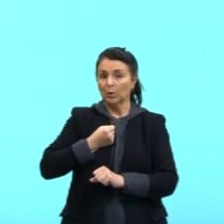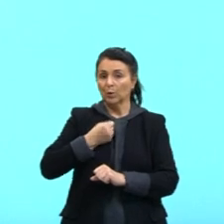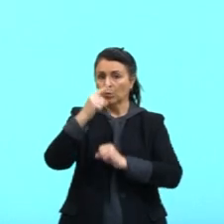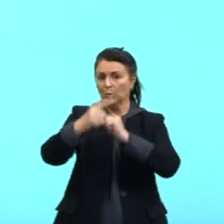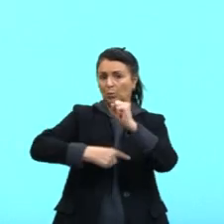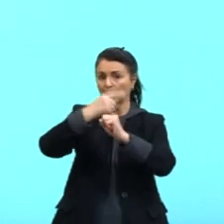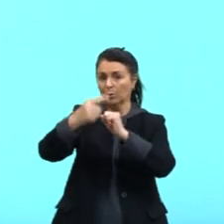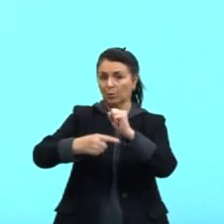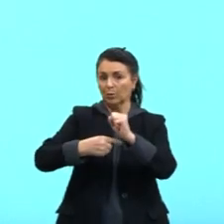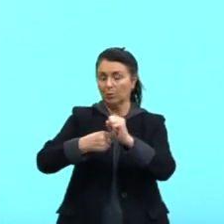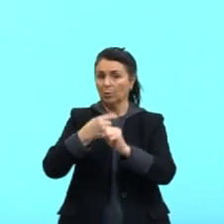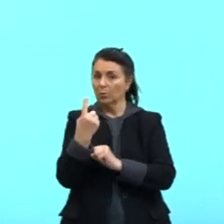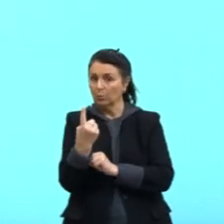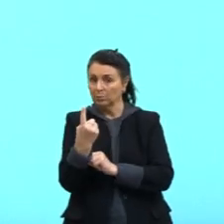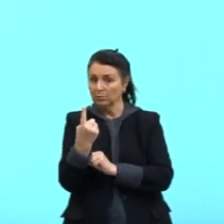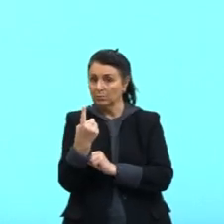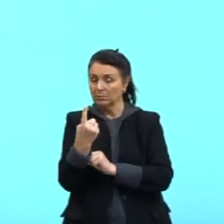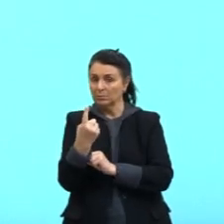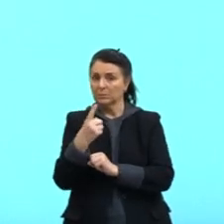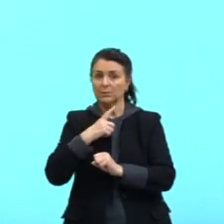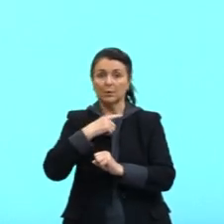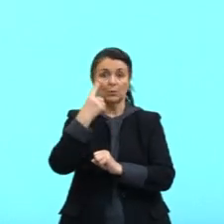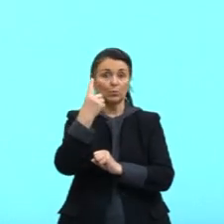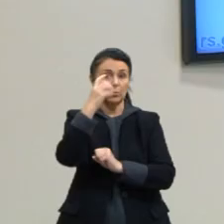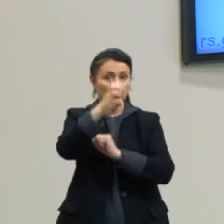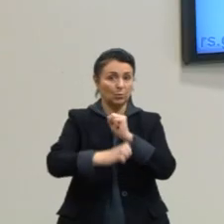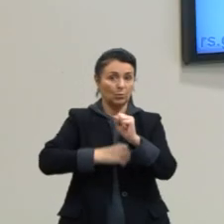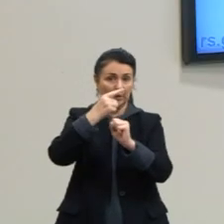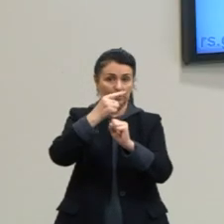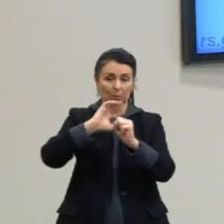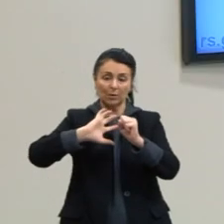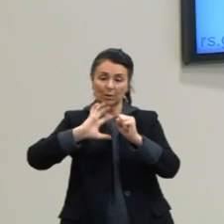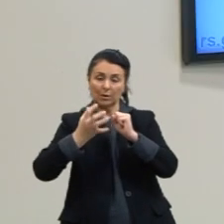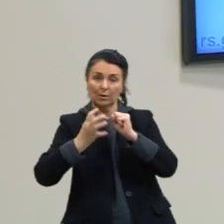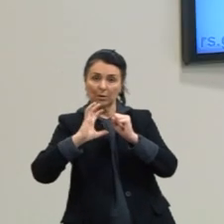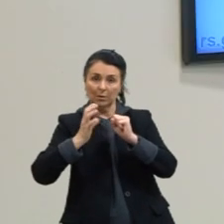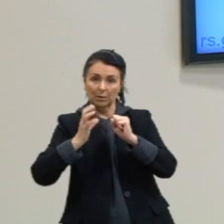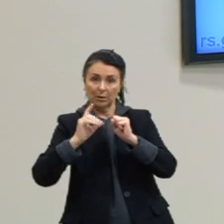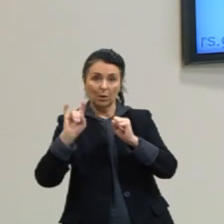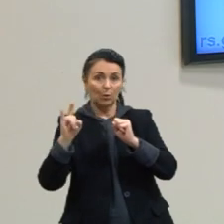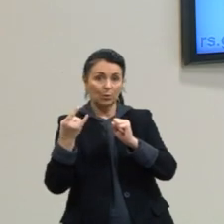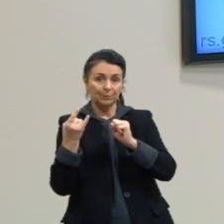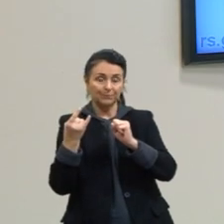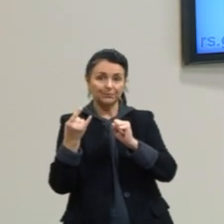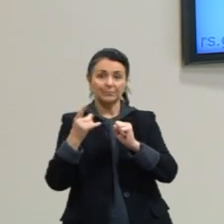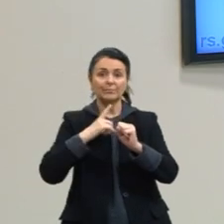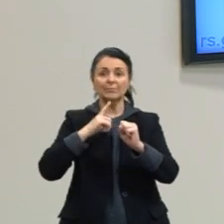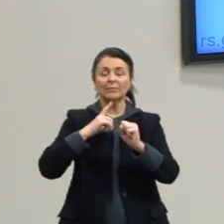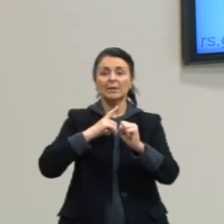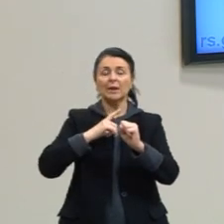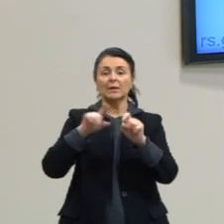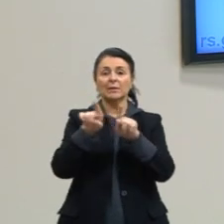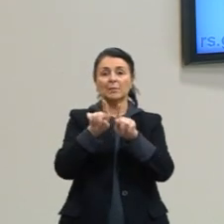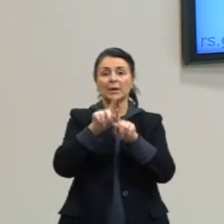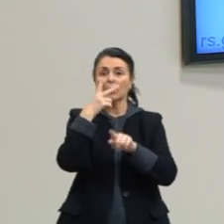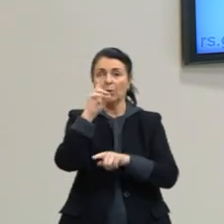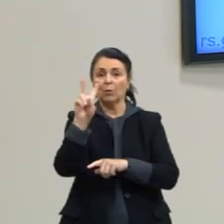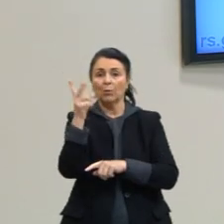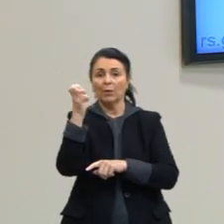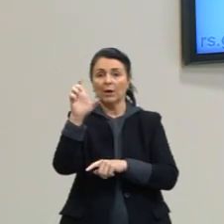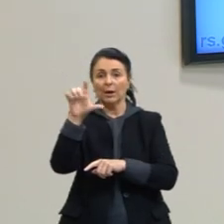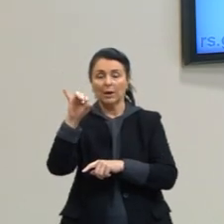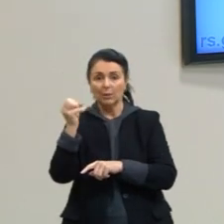um então ele faz ele tem apenas 1 elétron na sua última camada né ele segue a configuração do Hélio que aquele que é dois elétrons